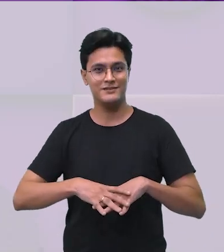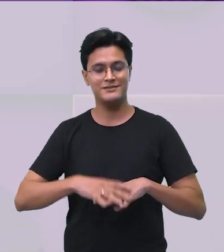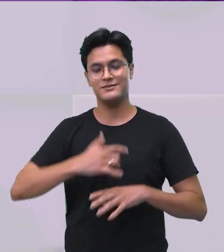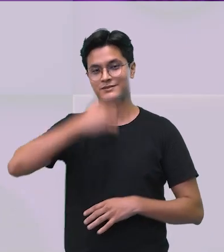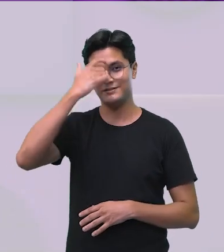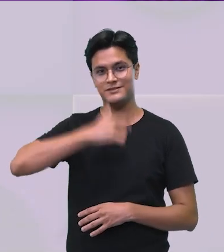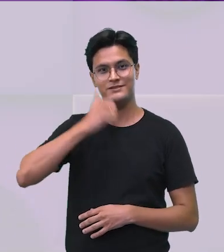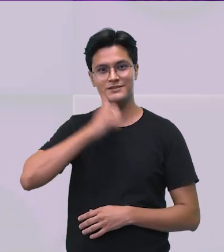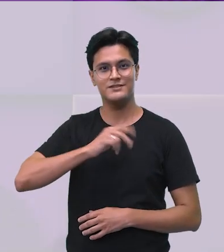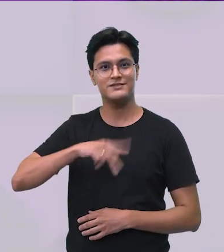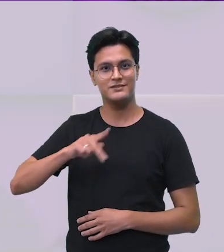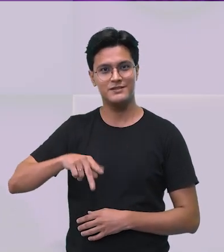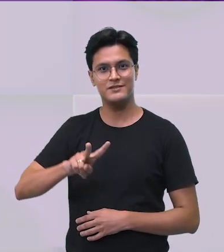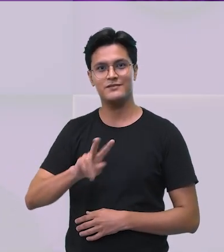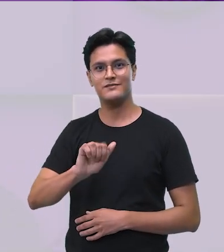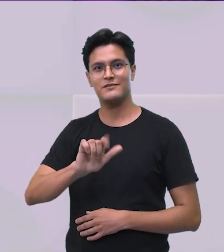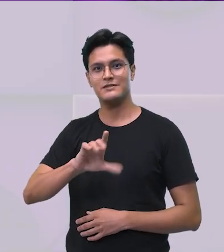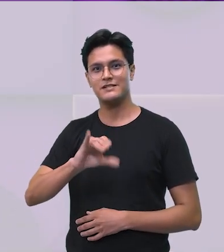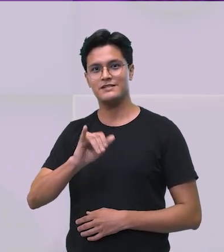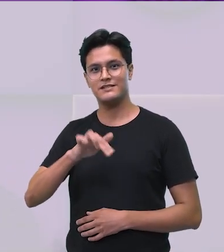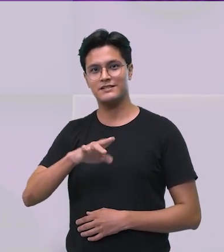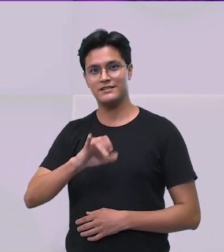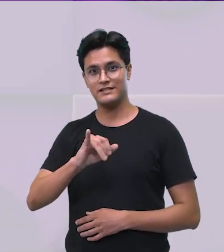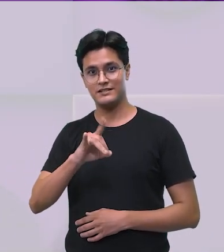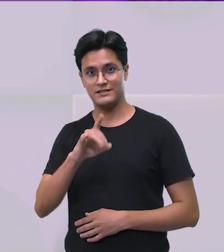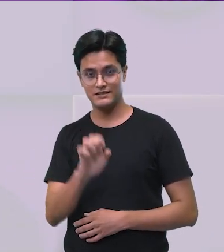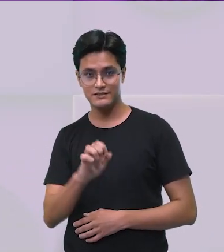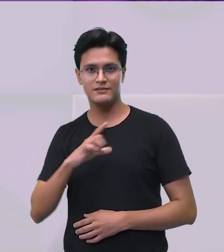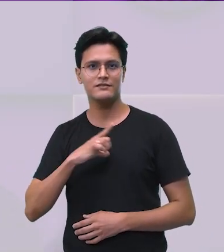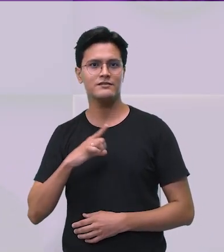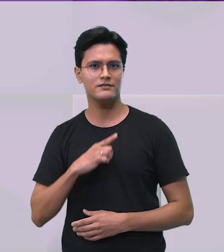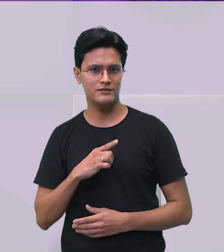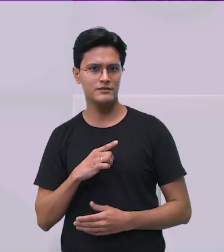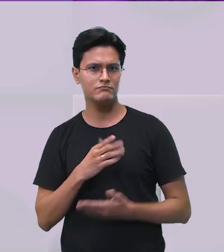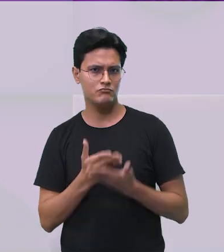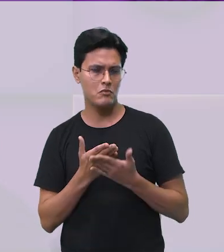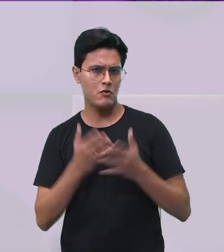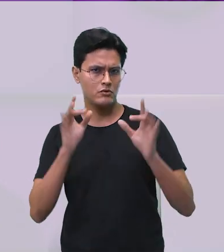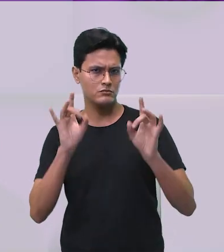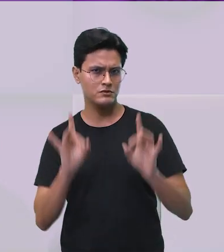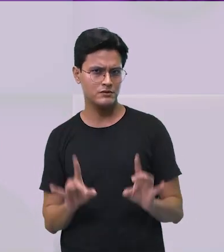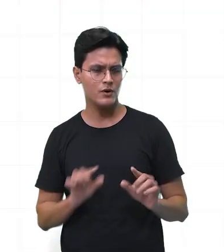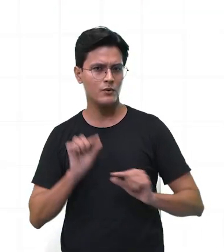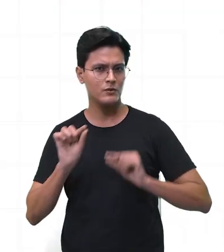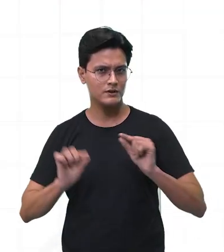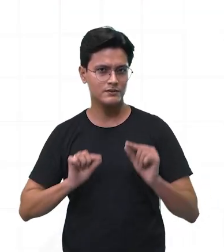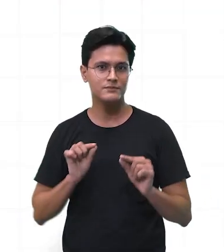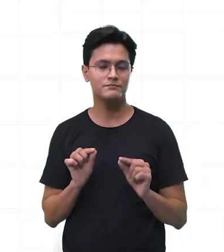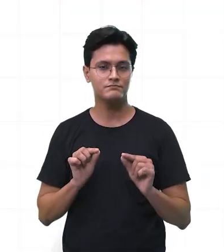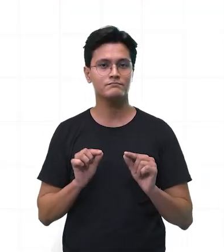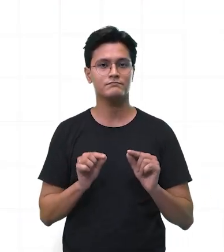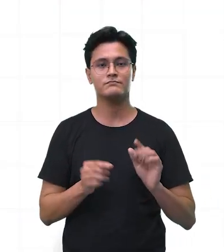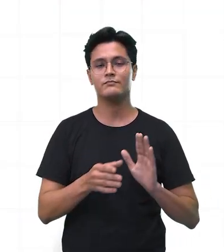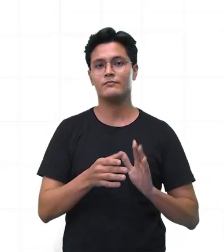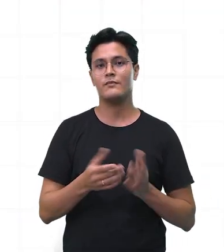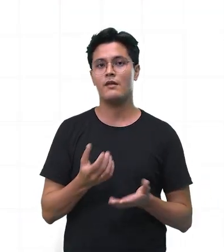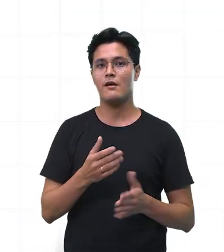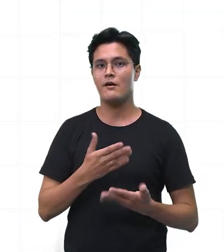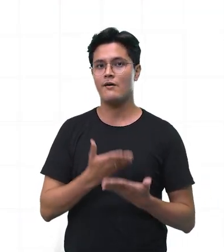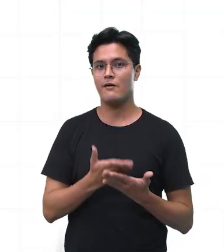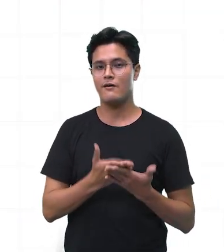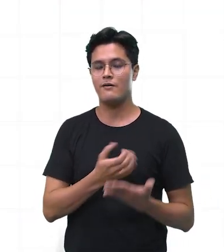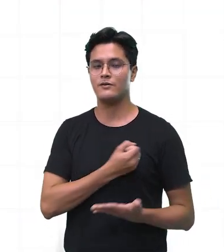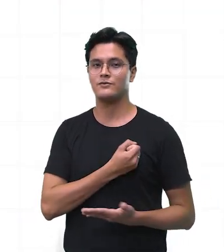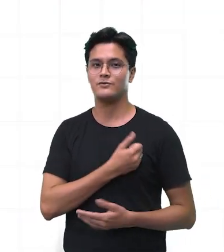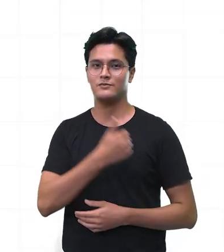professora Valcineide Malta e nós teremos algo de especial agora nessa aula. Vamos verificar? Essa aula é de número